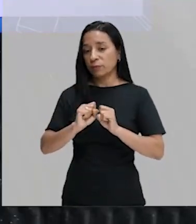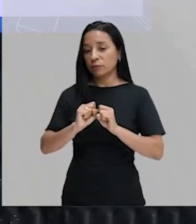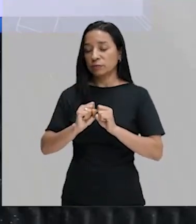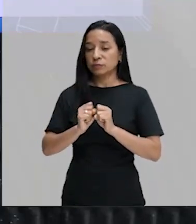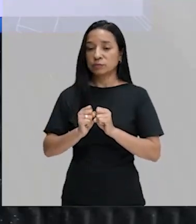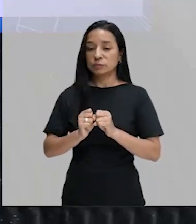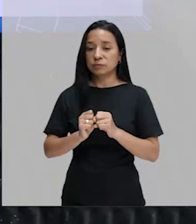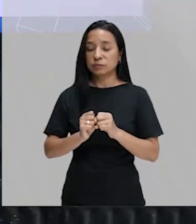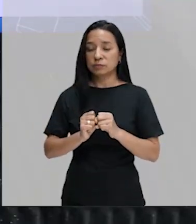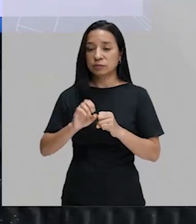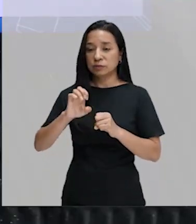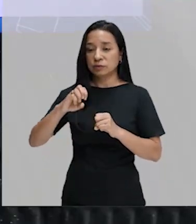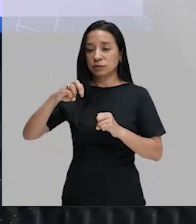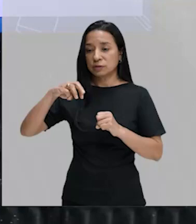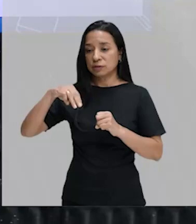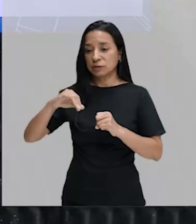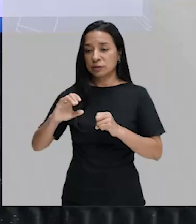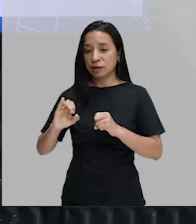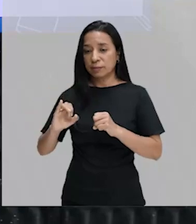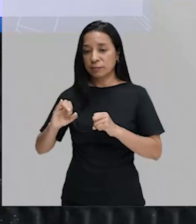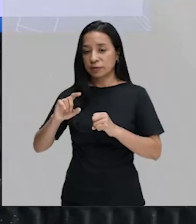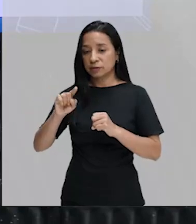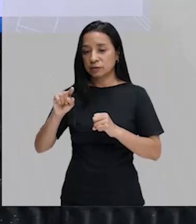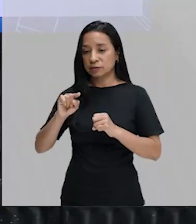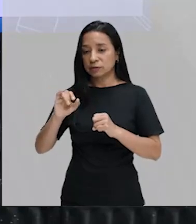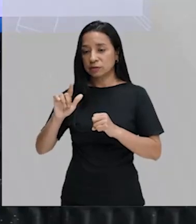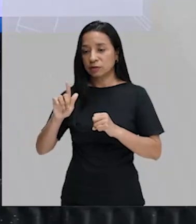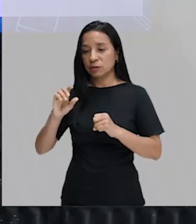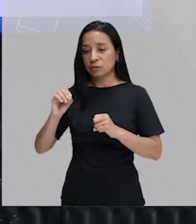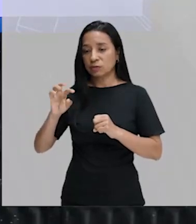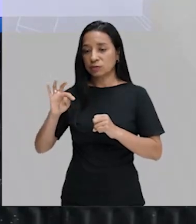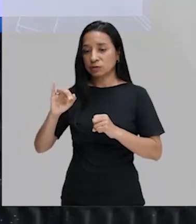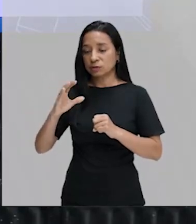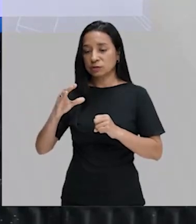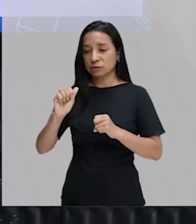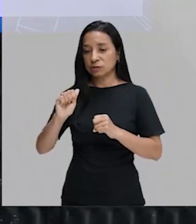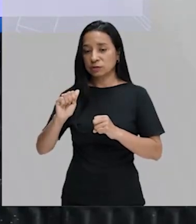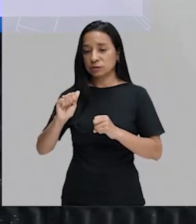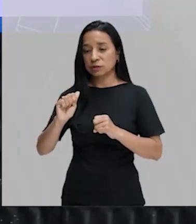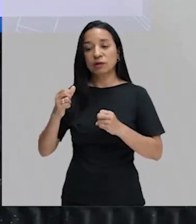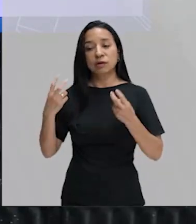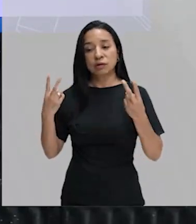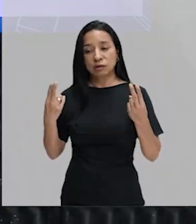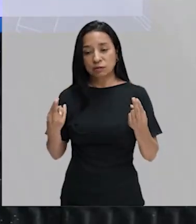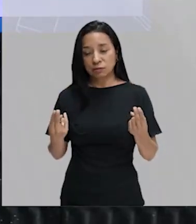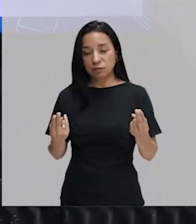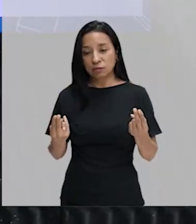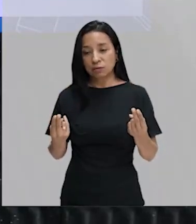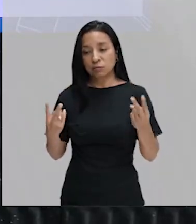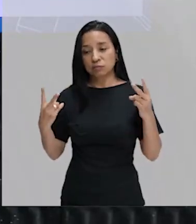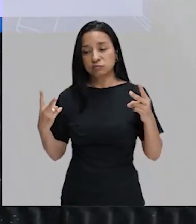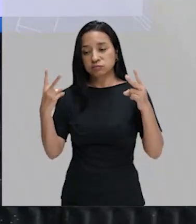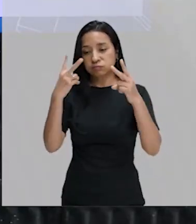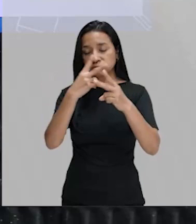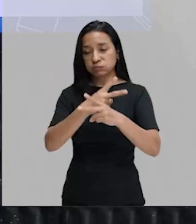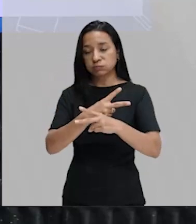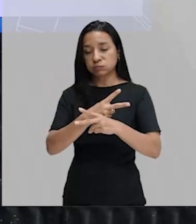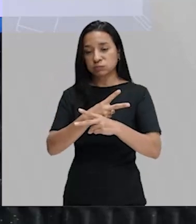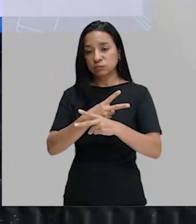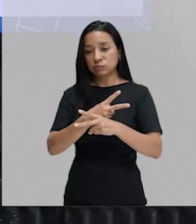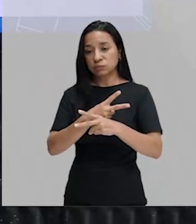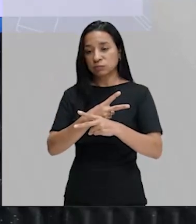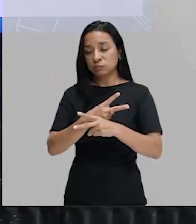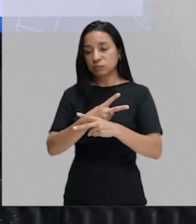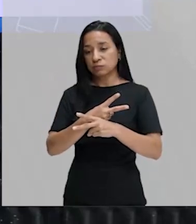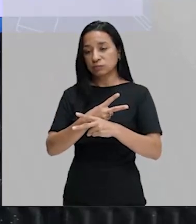alelo, que é o Vzinho, esse V aqui, tá? O V de vermelho. Então, a mesma coisa. Vou fazer o cruzamento, método